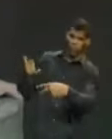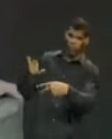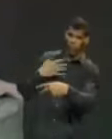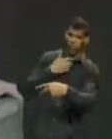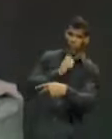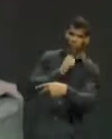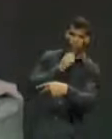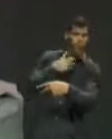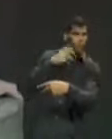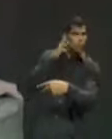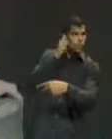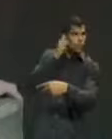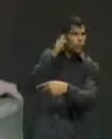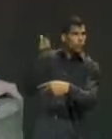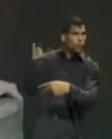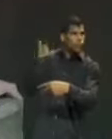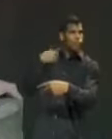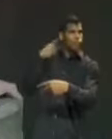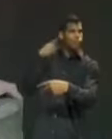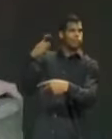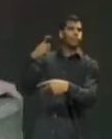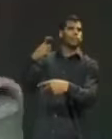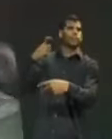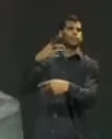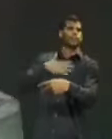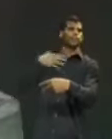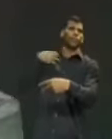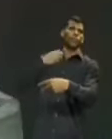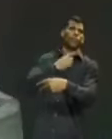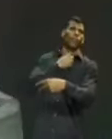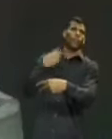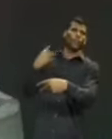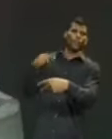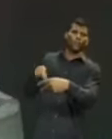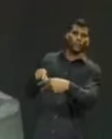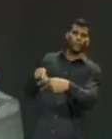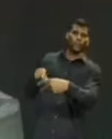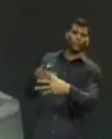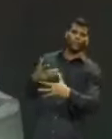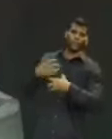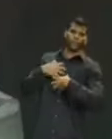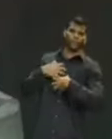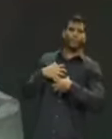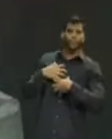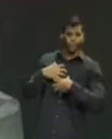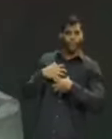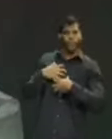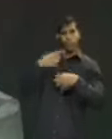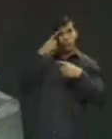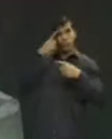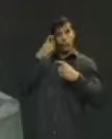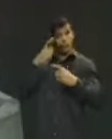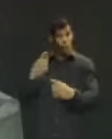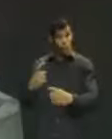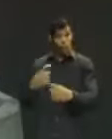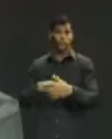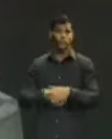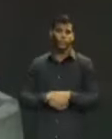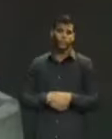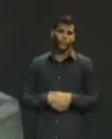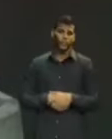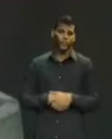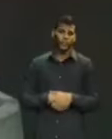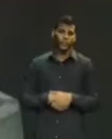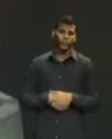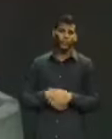para essa mãe. Ela nunca vai esquecer isso. Mães dilaceradas pela violência. Outra mãe disse